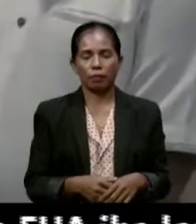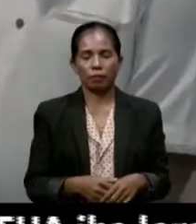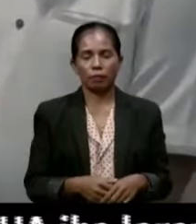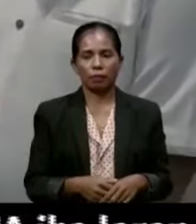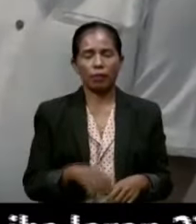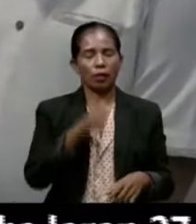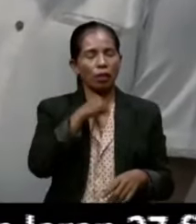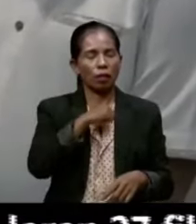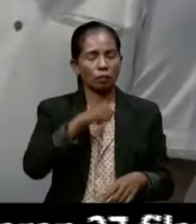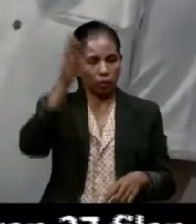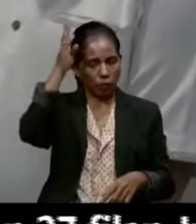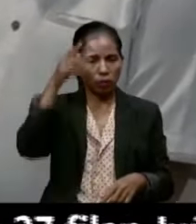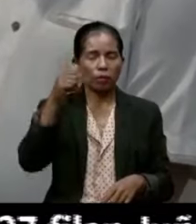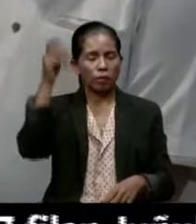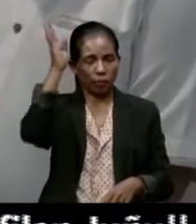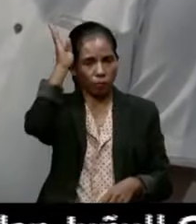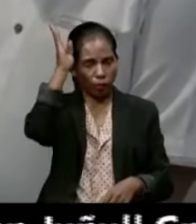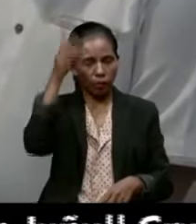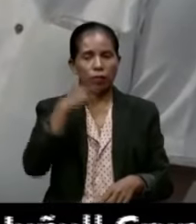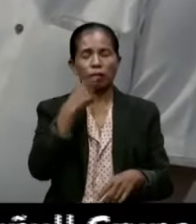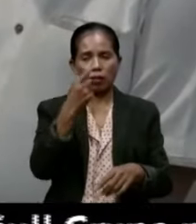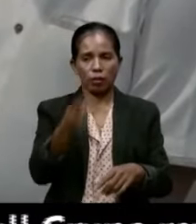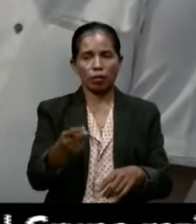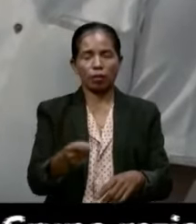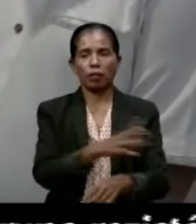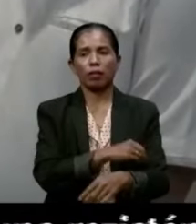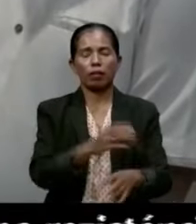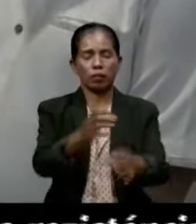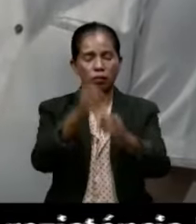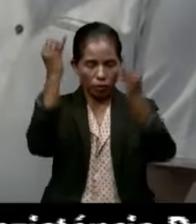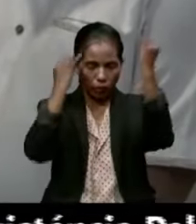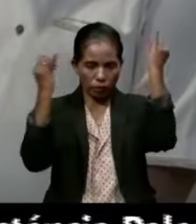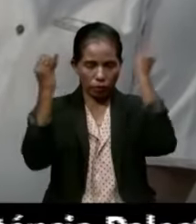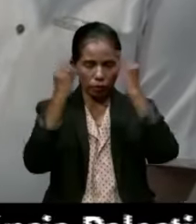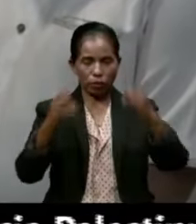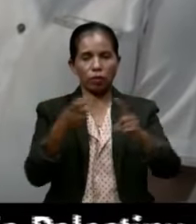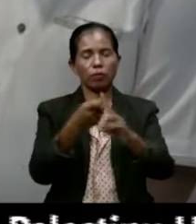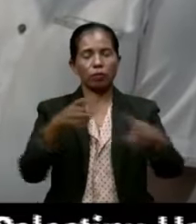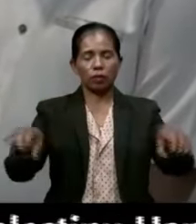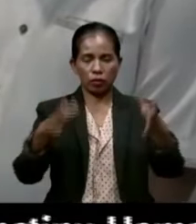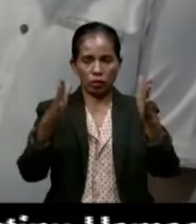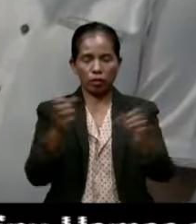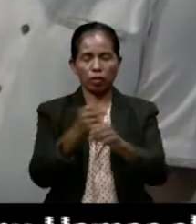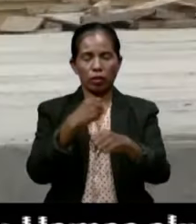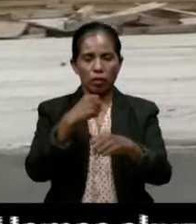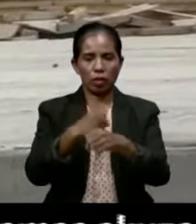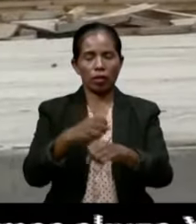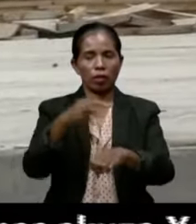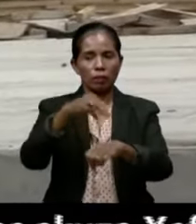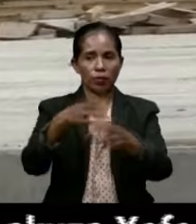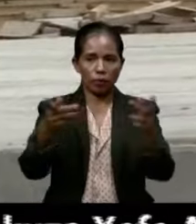Don Virgilio Cardeal do Carmo da Silva es de Behateten, ni aparte sim informação husi trabalhador nebe halo hel altar ya tasi